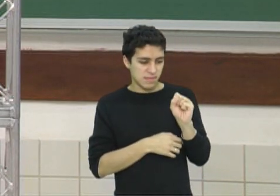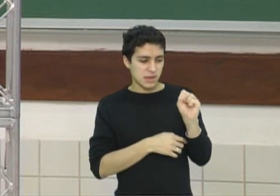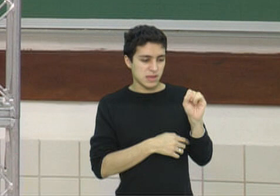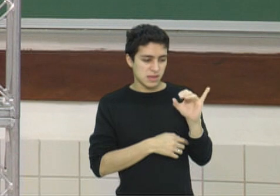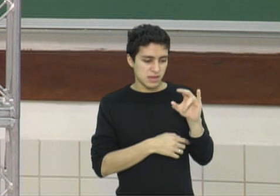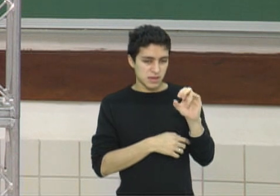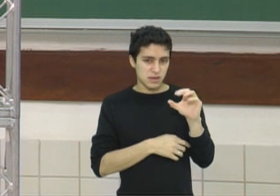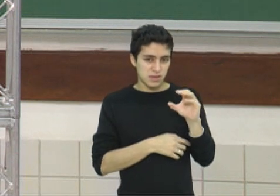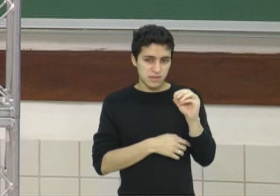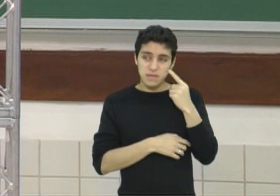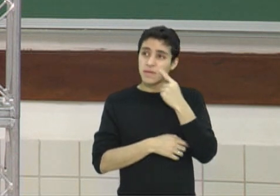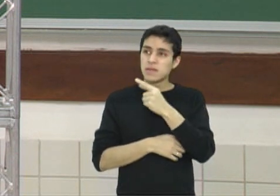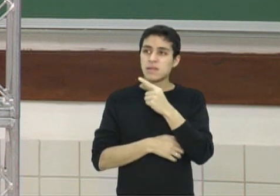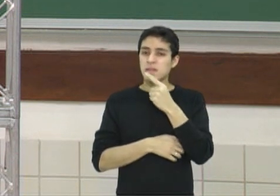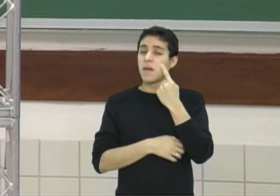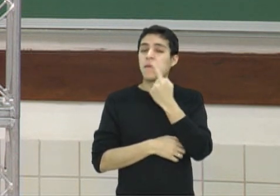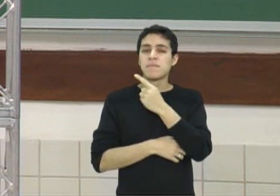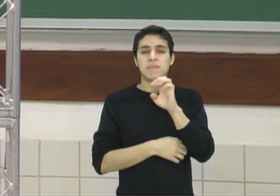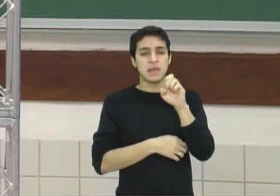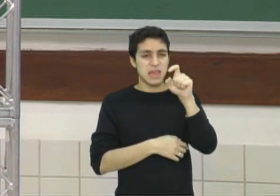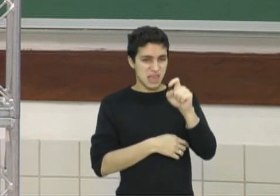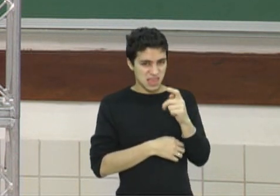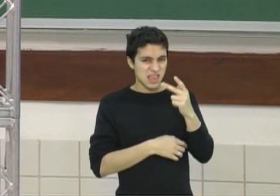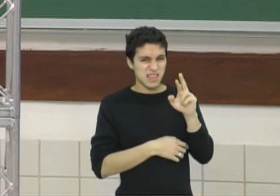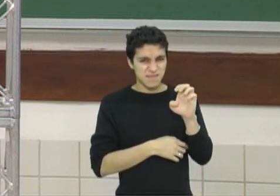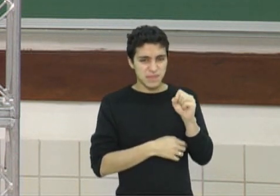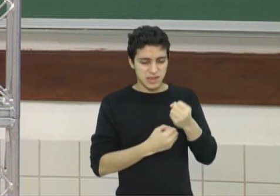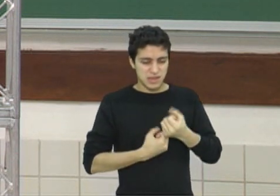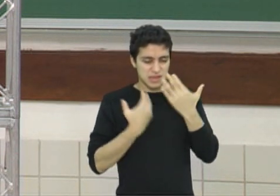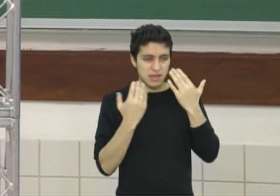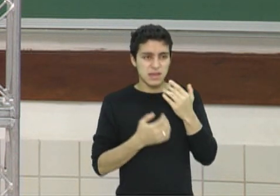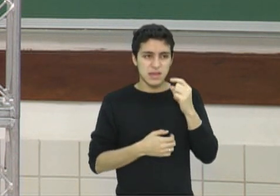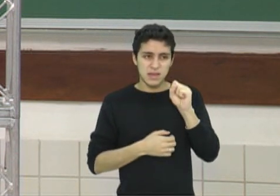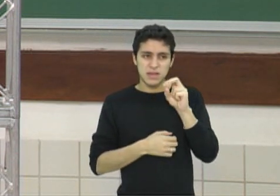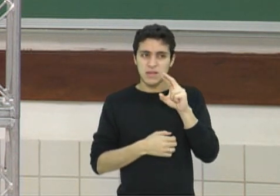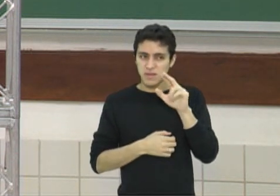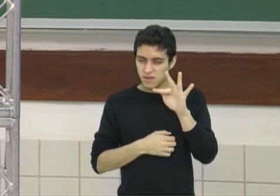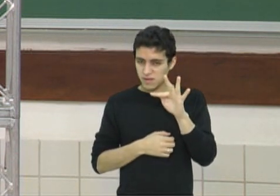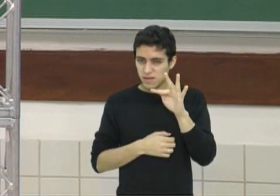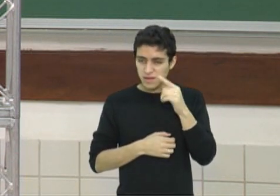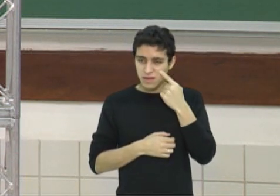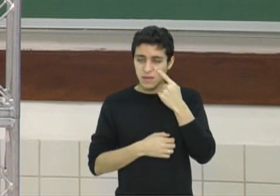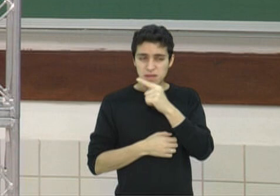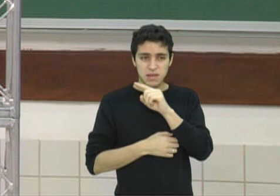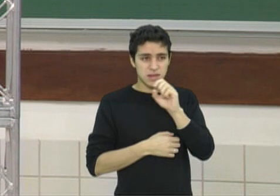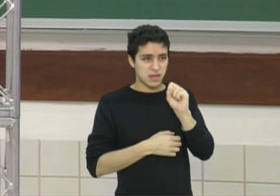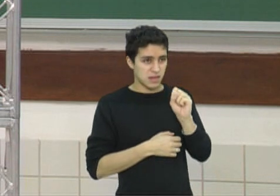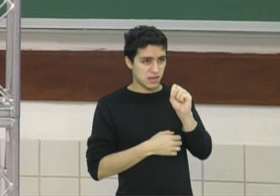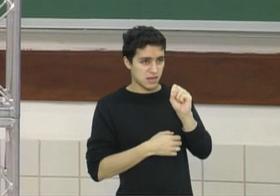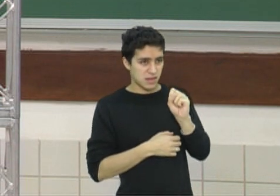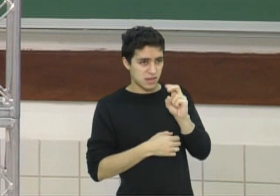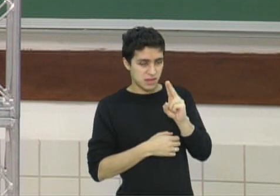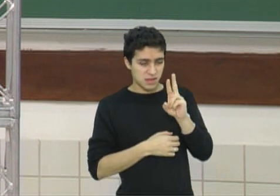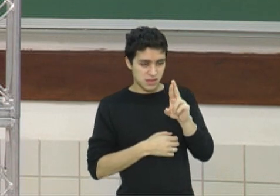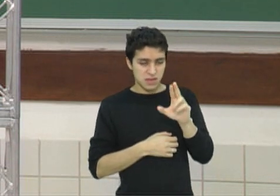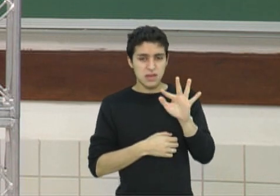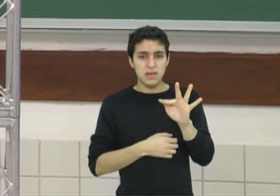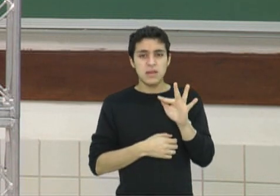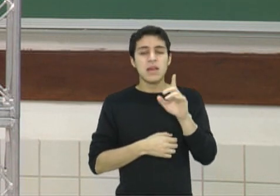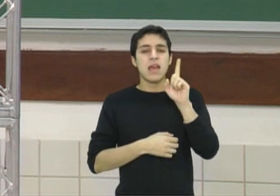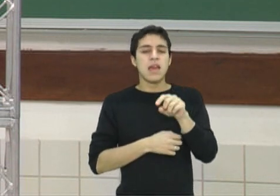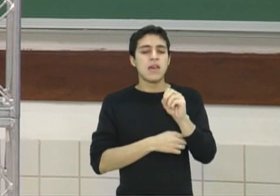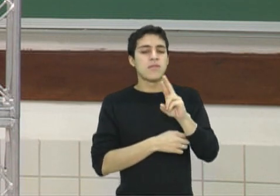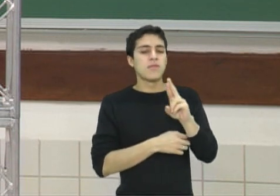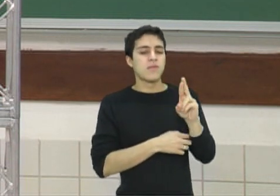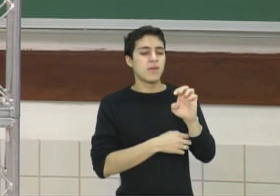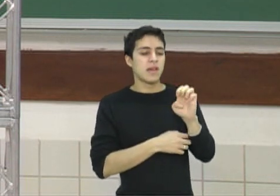exemplo? EX, expressionismo. Surf. Você vai pegar SUR, vai ser